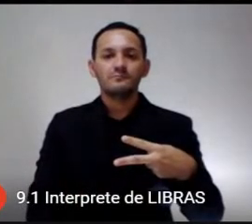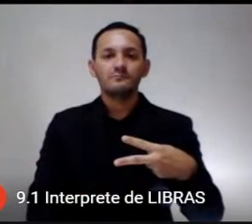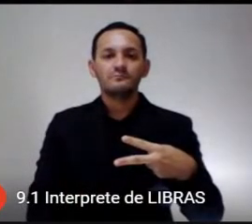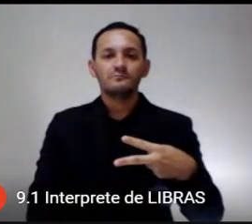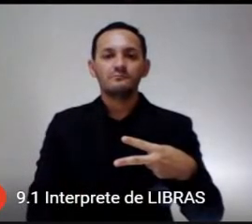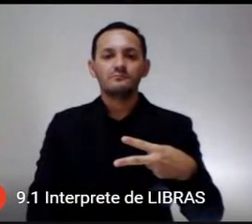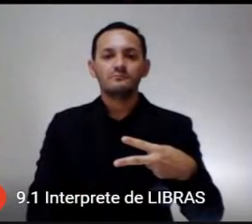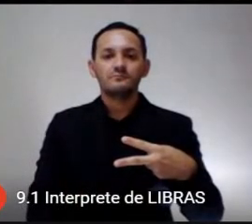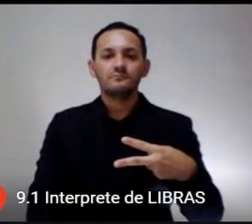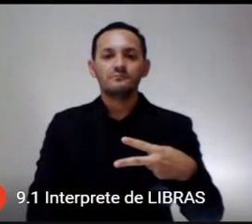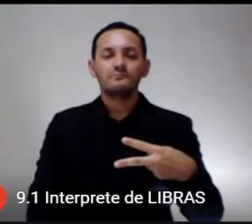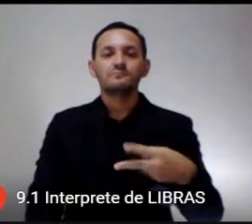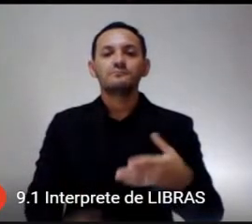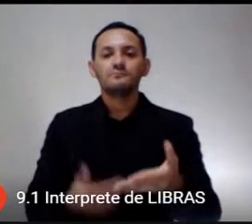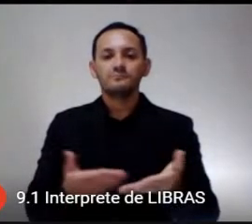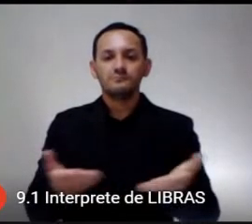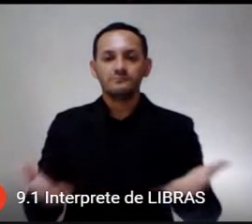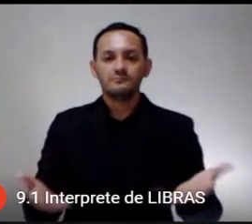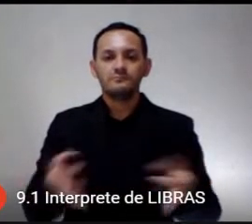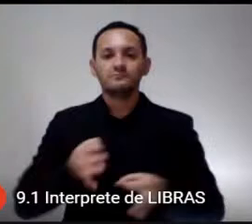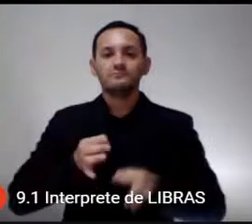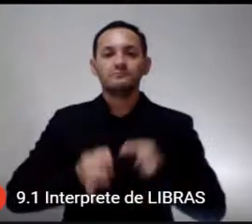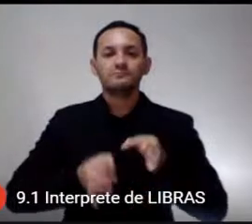Então, com a palavra, a eminente relatora.